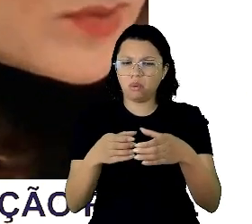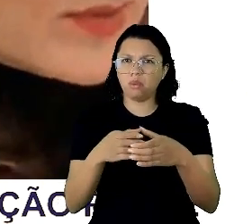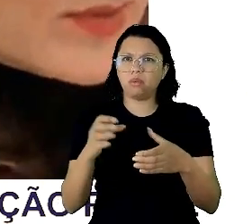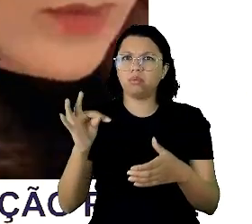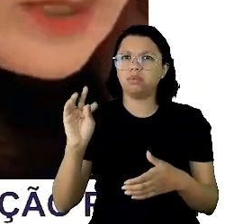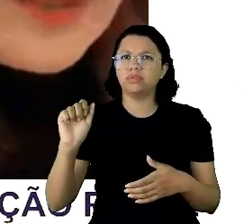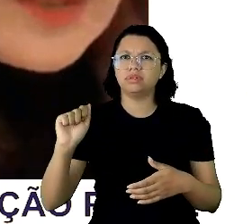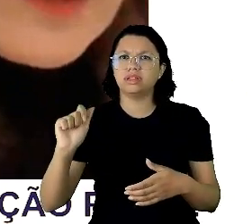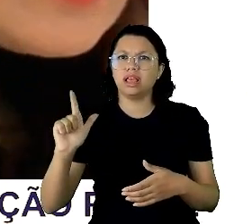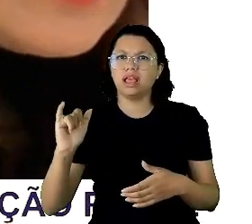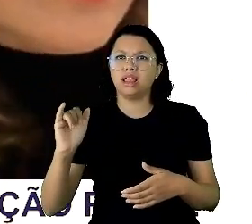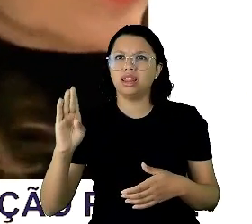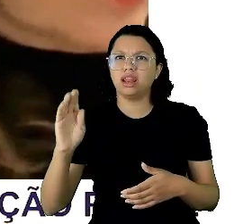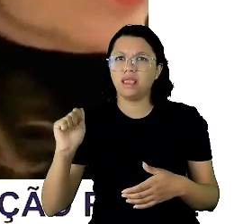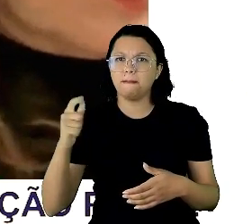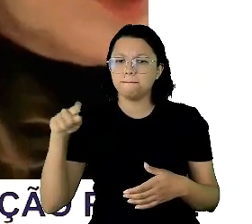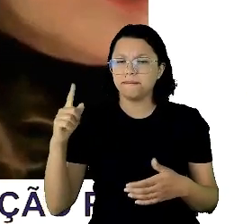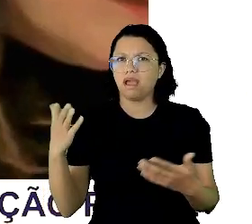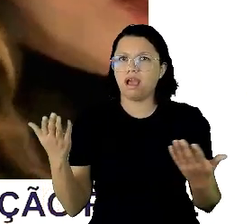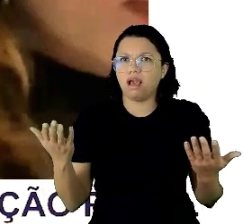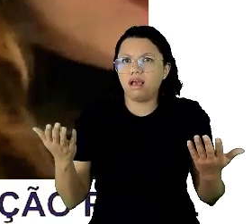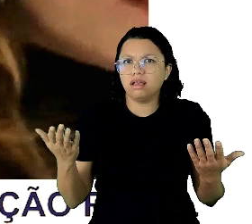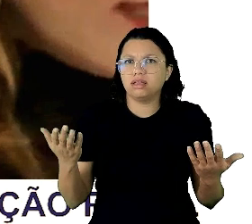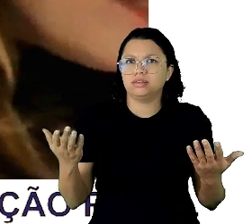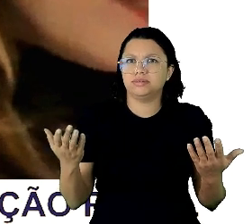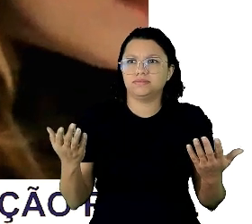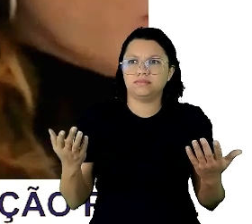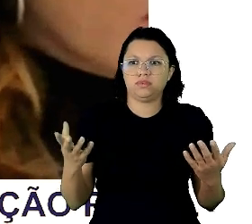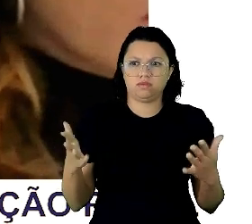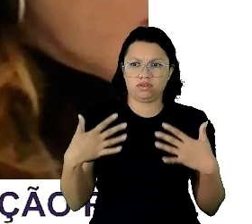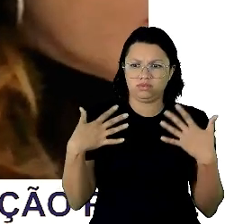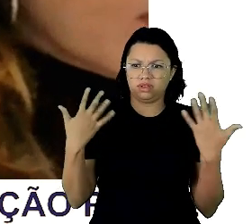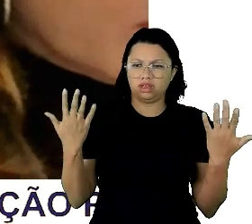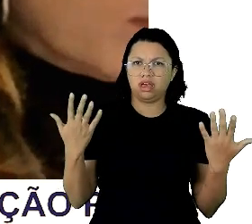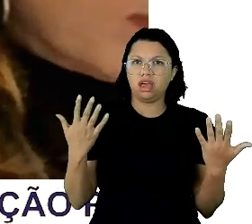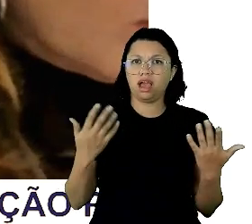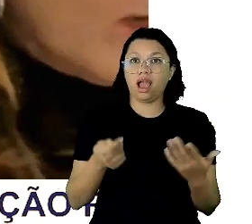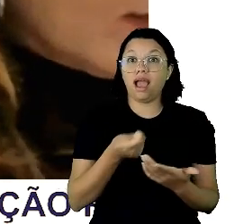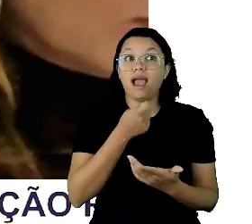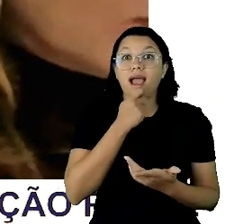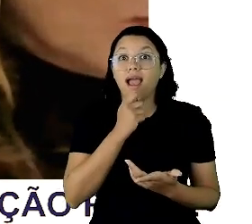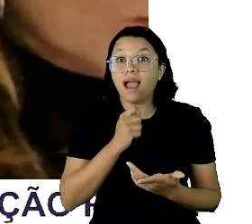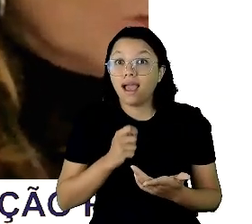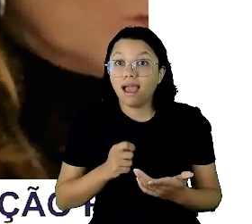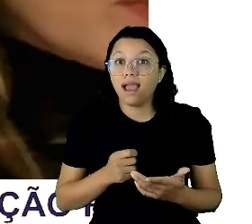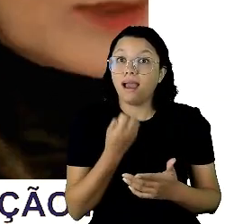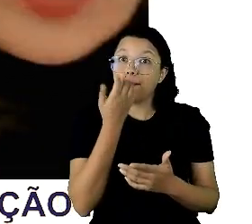Eu acho assustador ainda, assim. Ainda bem que teve